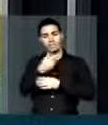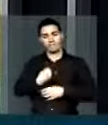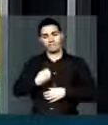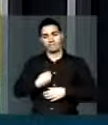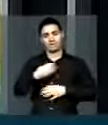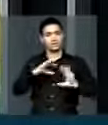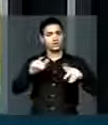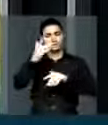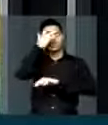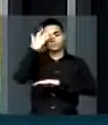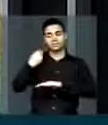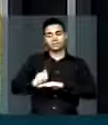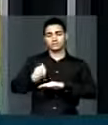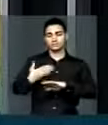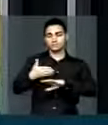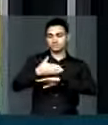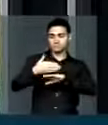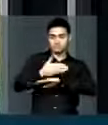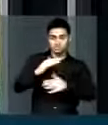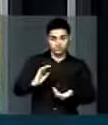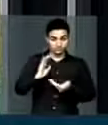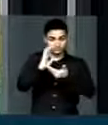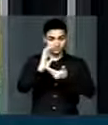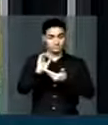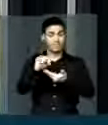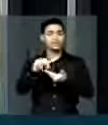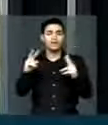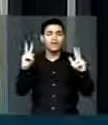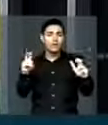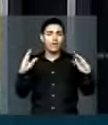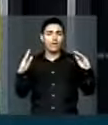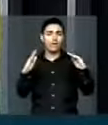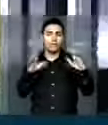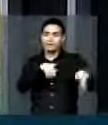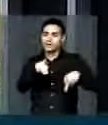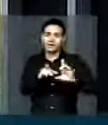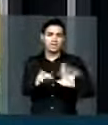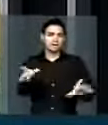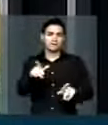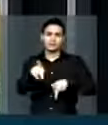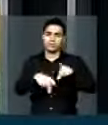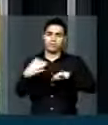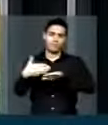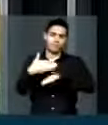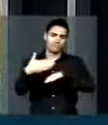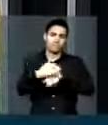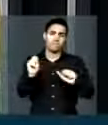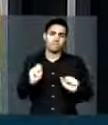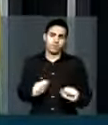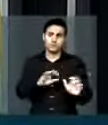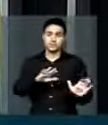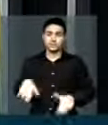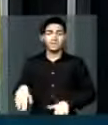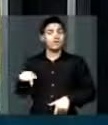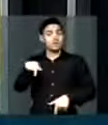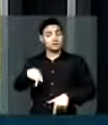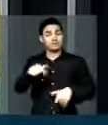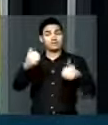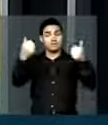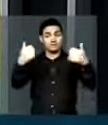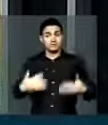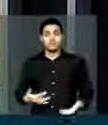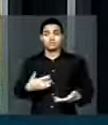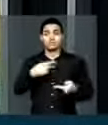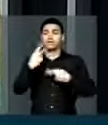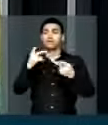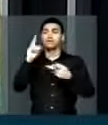dos Deputados, a casa do povo brasileiro. E aqui eu quero fazer um parênteses para lembrar aqui o que